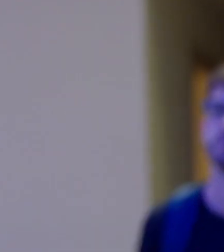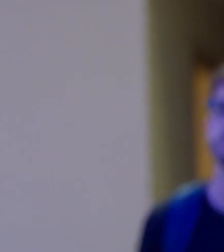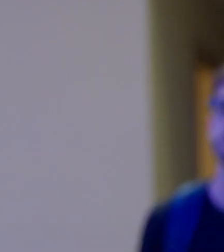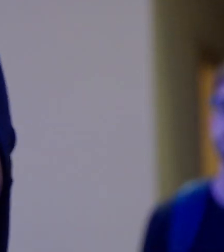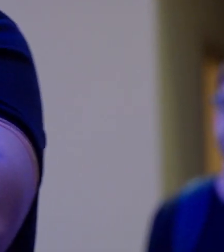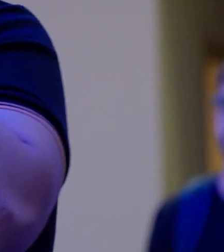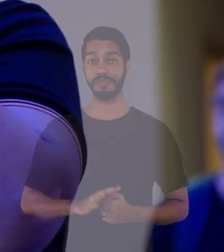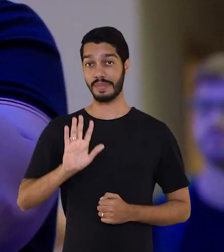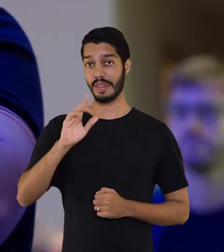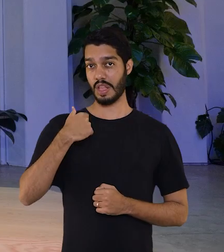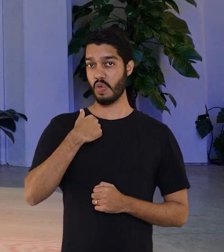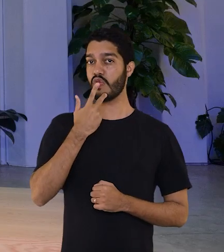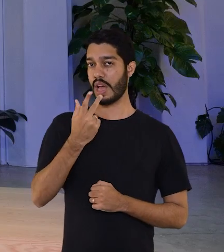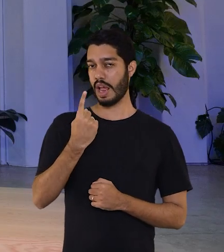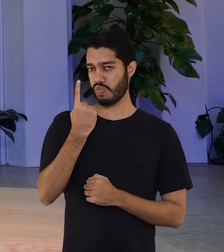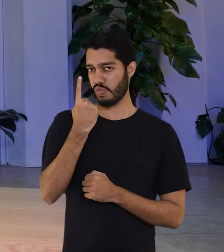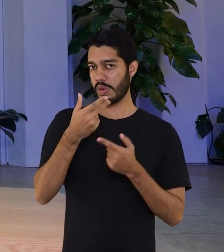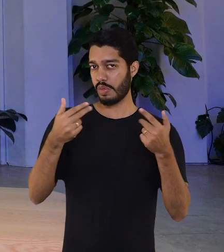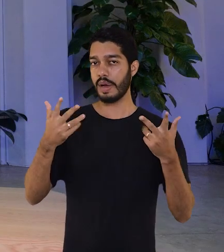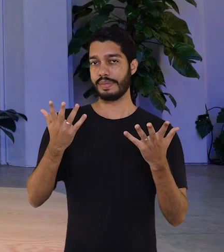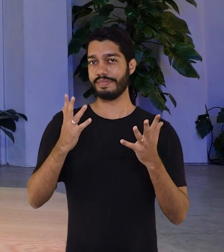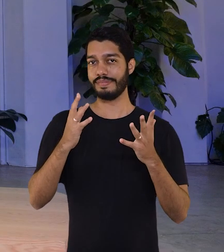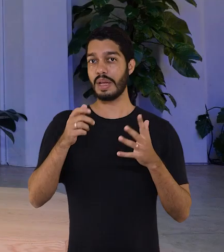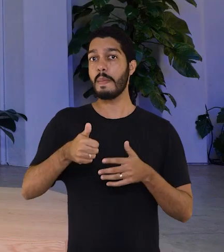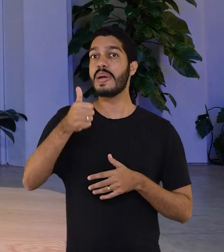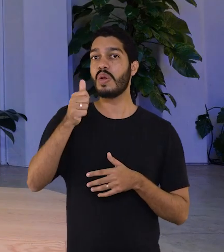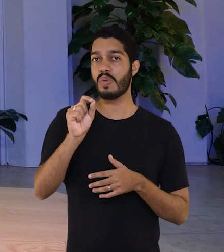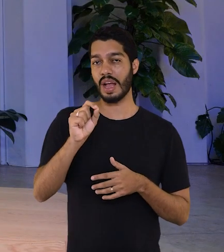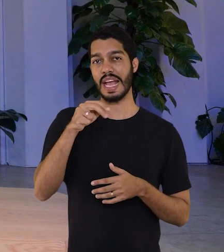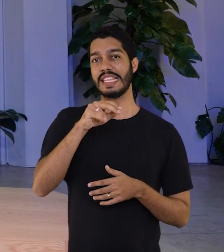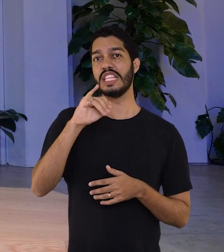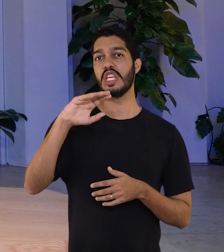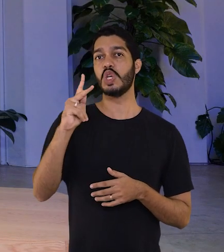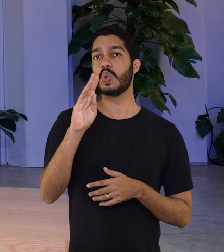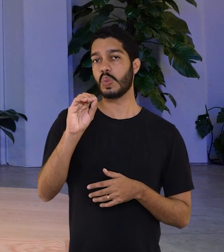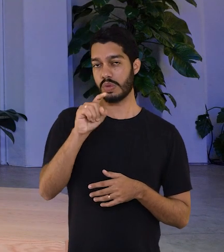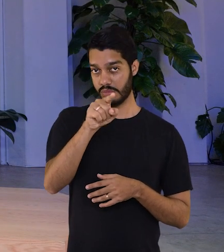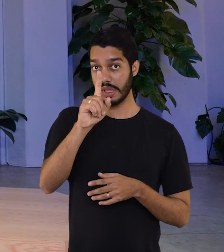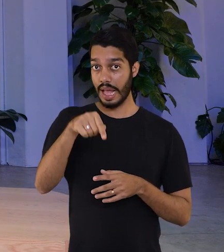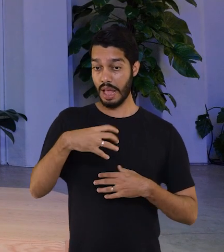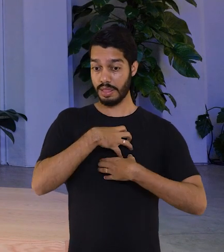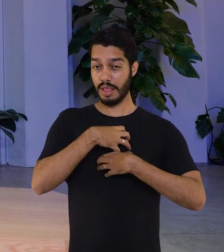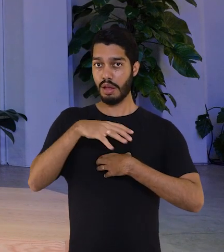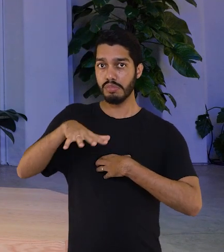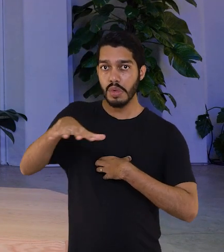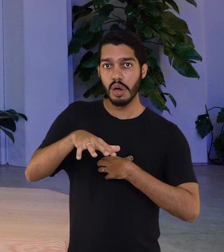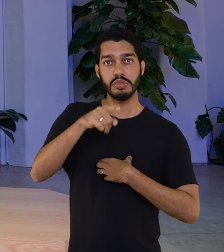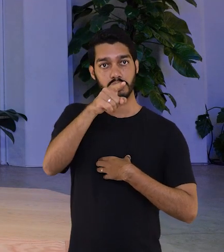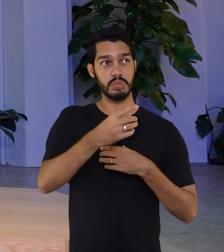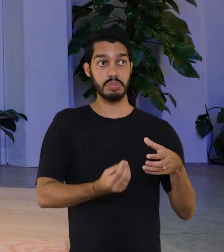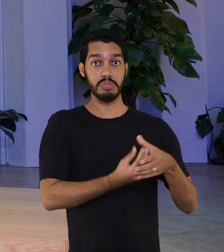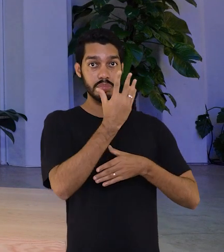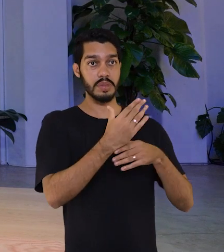necessidade. Eu vou falar uma coisa que eu acho que o Bebeto vai conseguir ressoar bastante. Assim, o melhor nicho é o que você domina, no sentido de você conseguiu